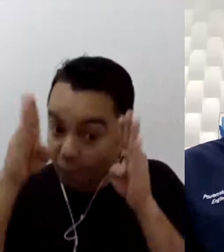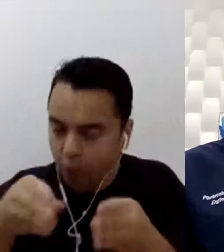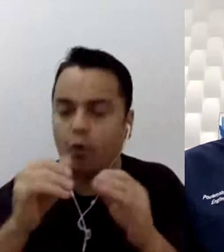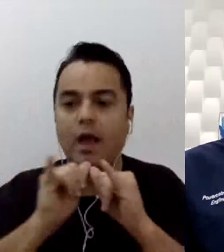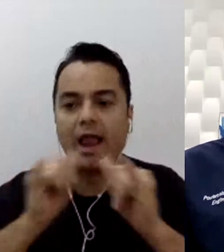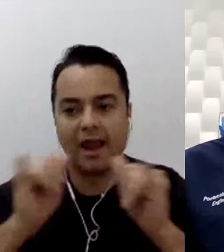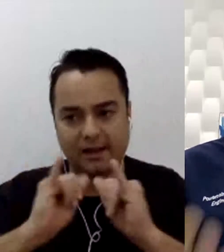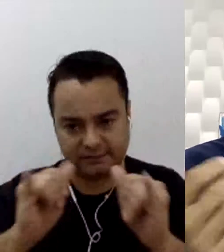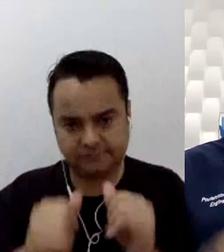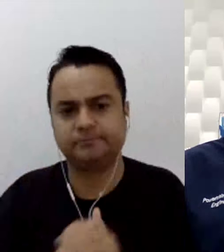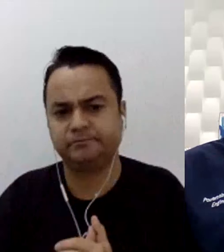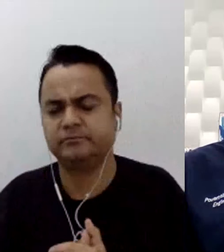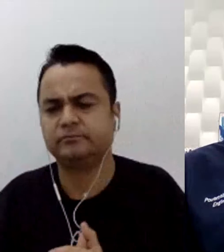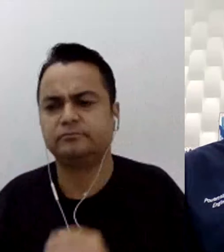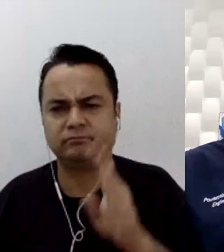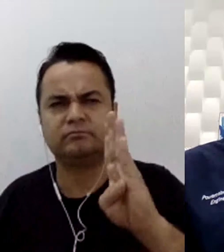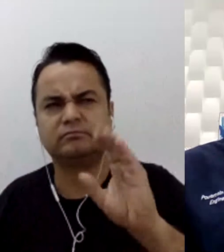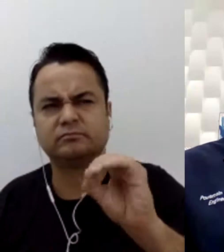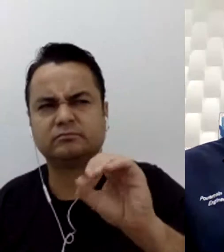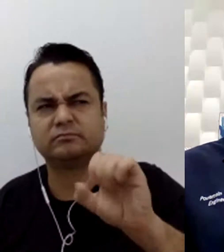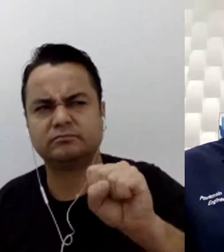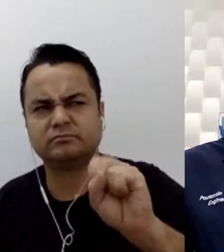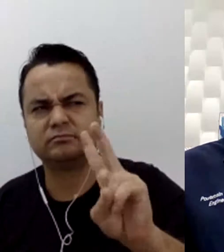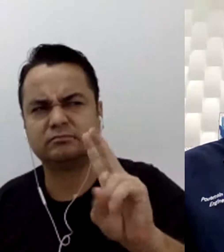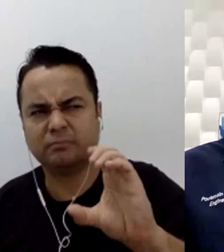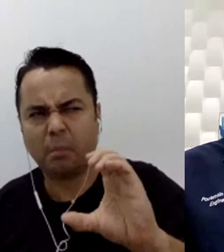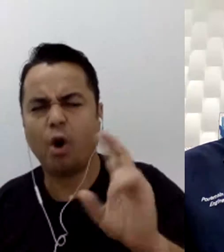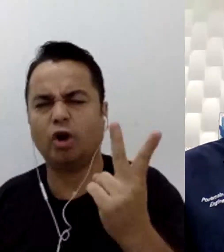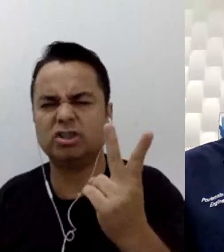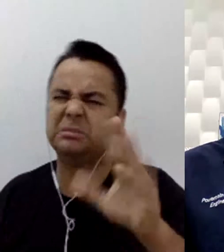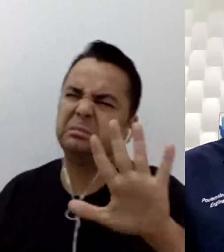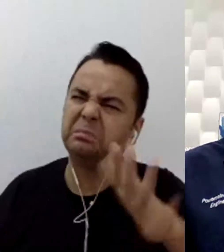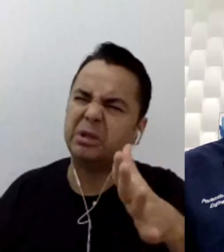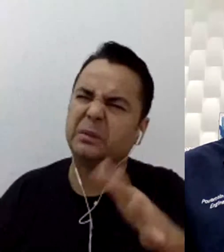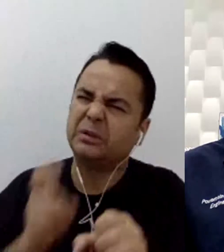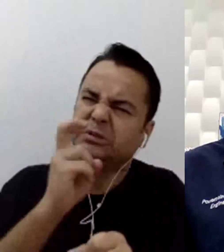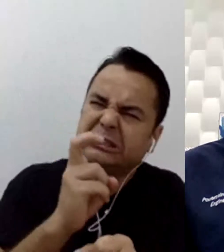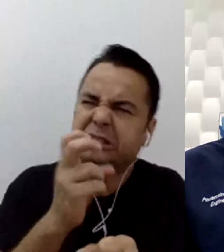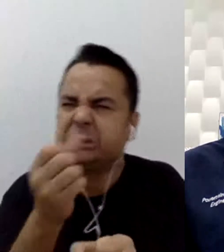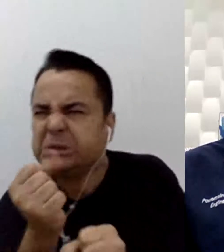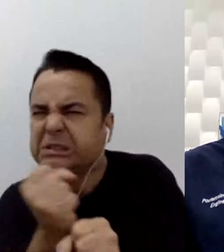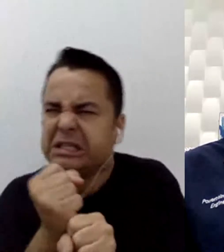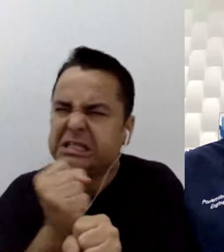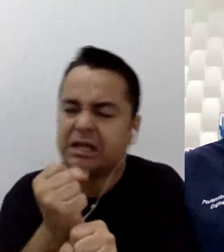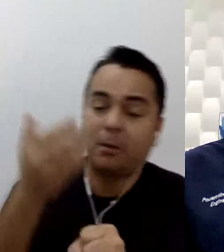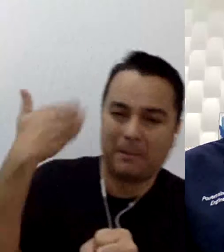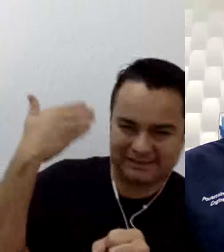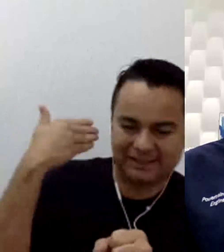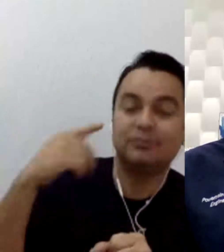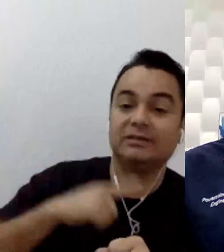há uns 5, 6 anos, ela criou um programa de pós-graduação na parte